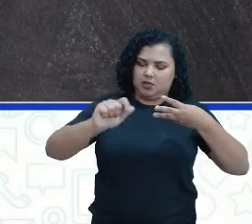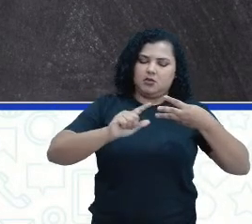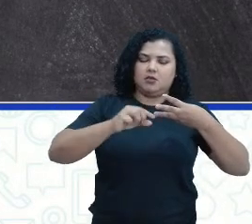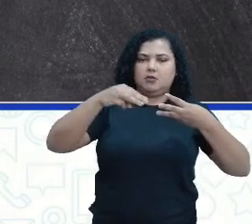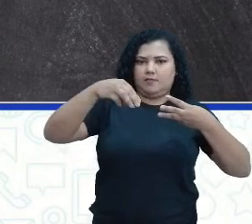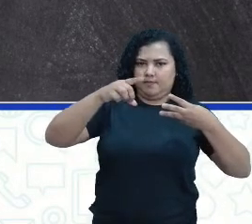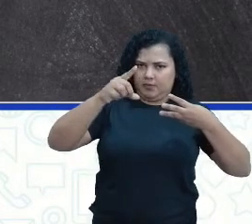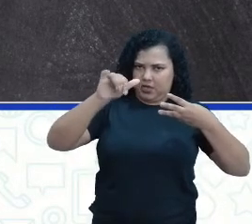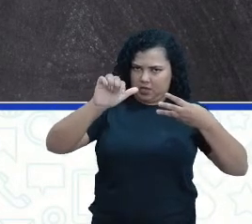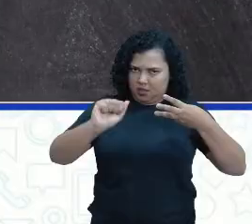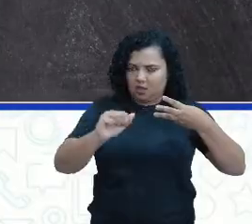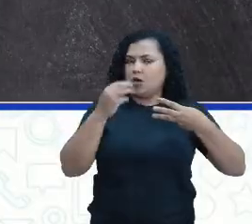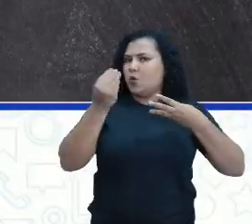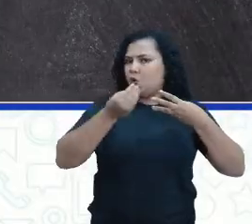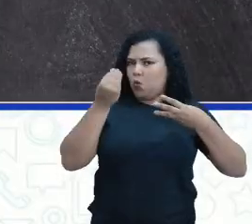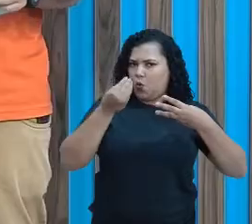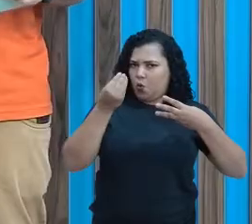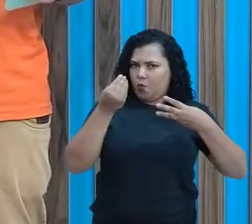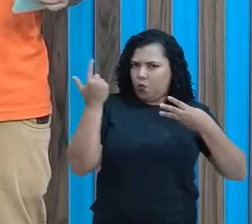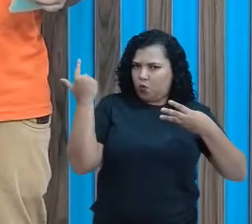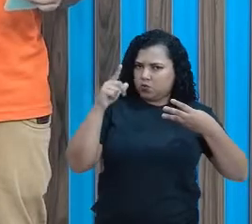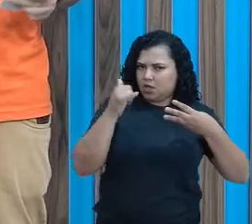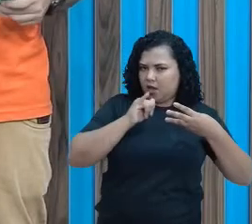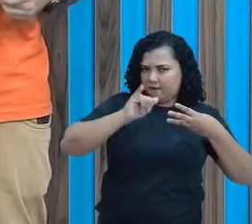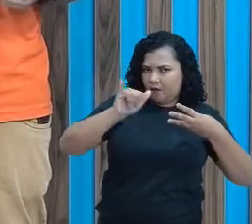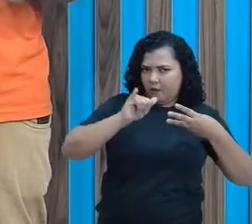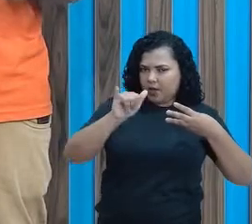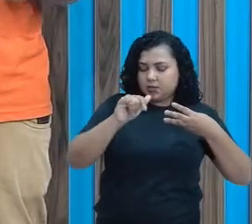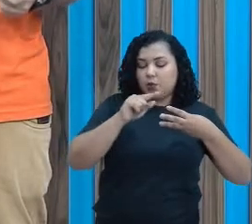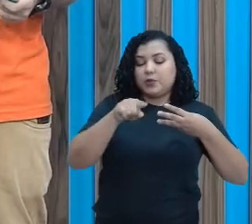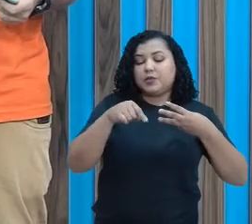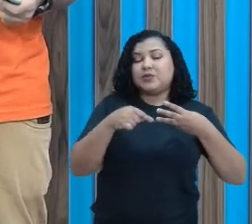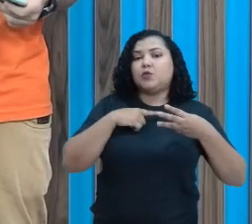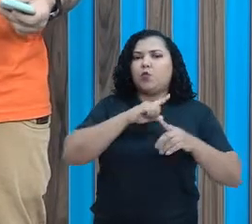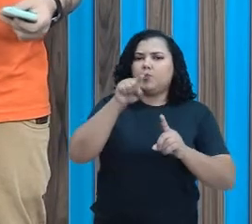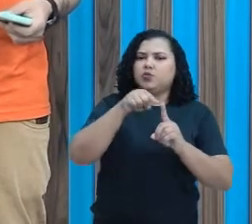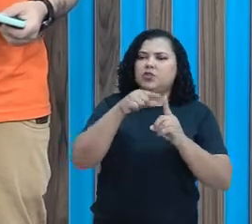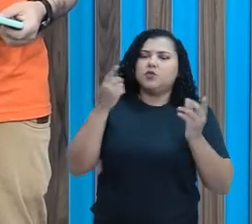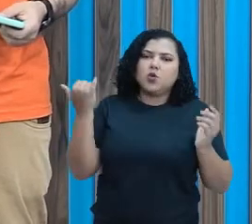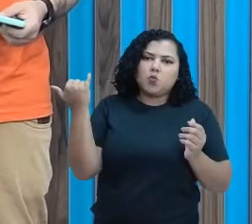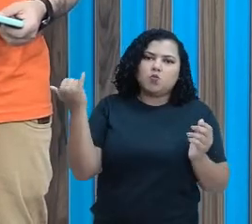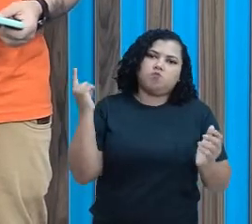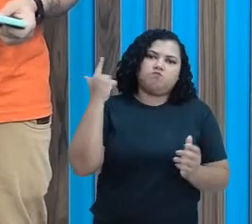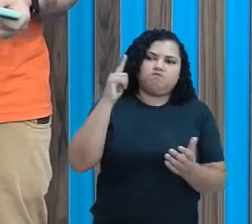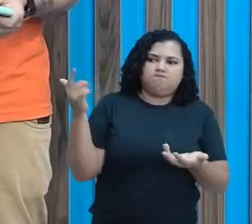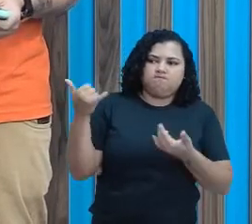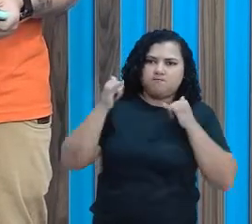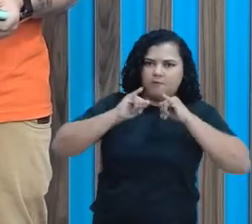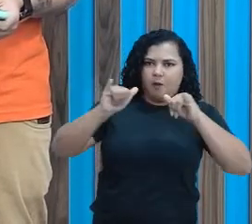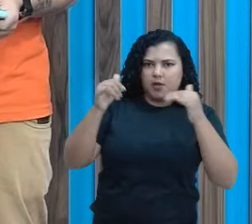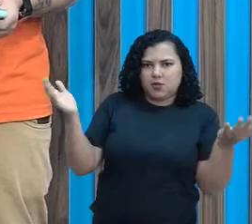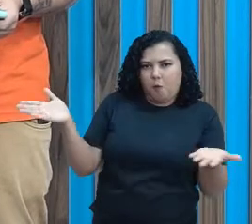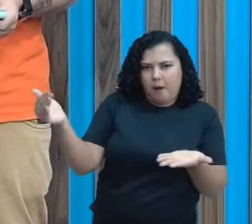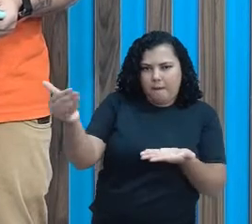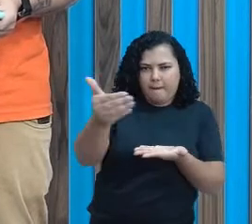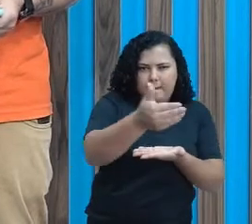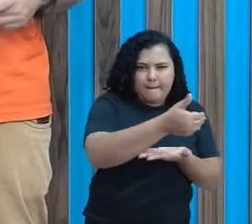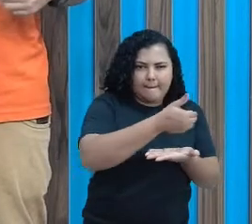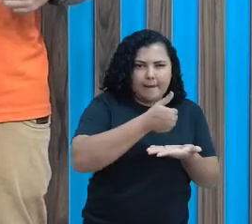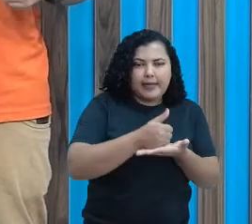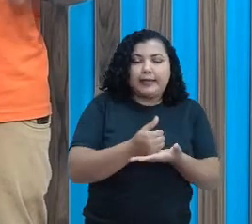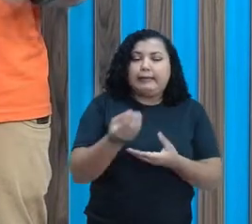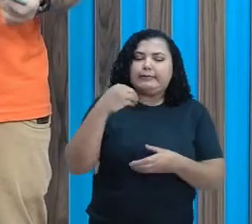uma forma a extrair uma informação, uma única informação, e que essa informação, dentro de um contexto, ela pode não ser